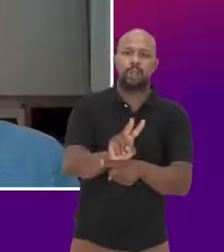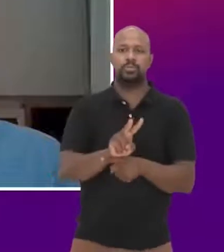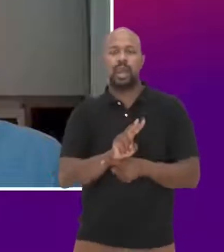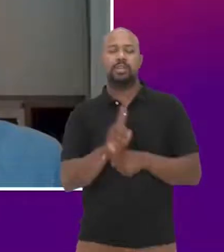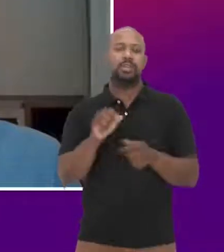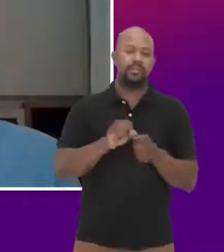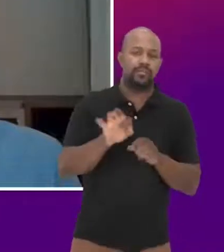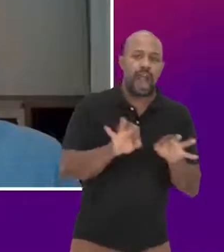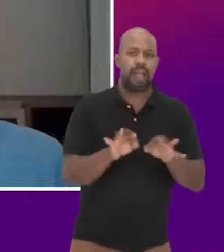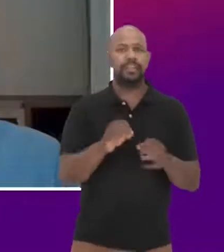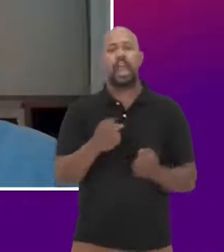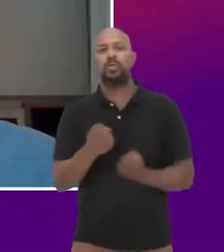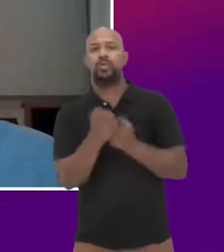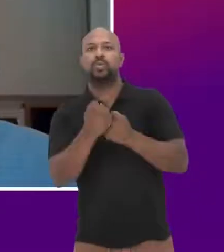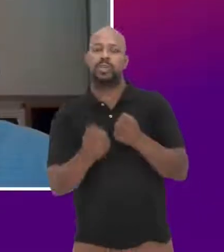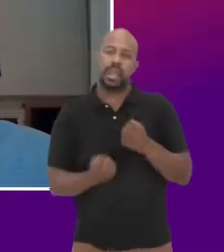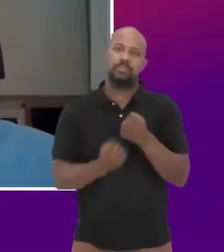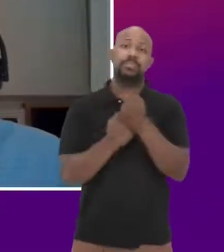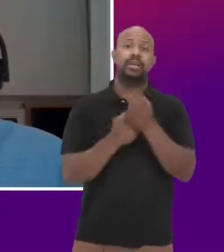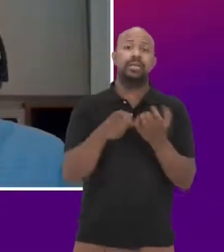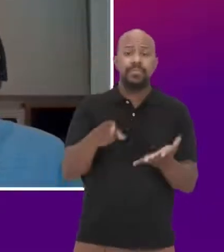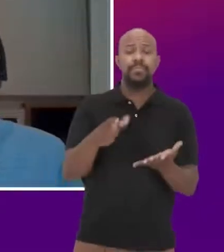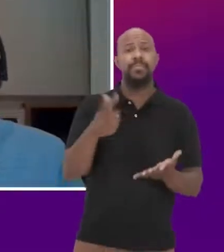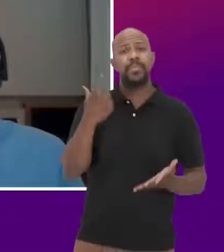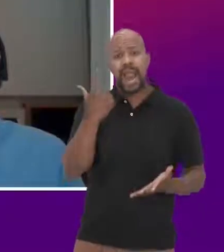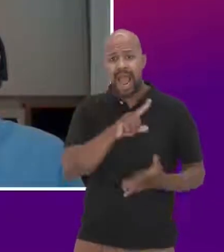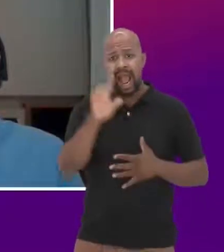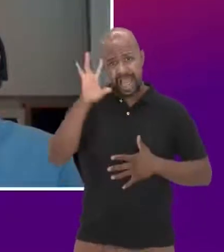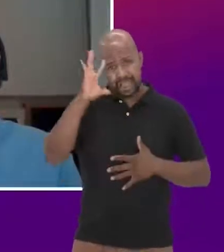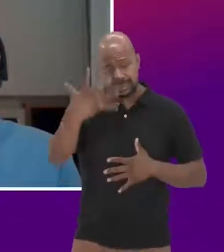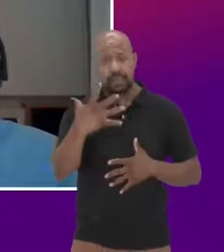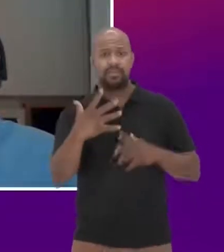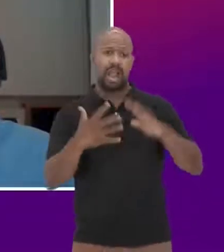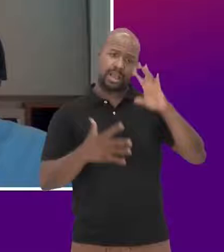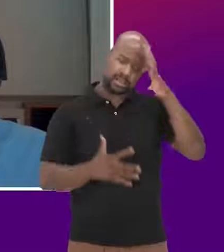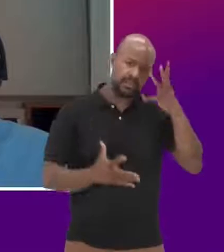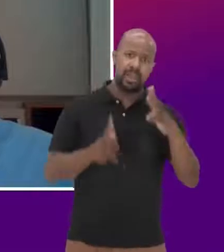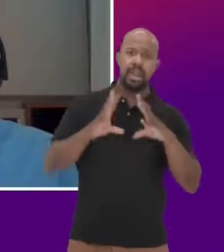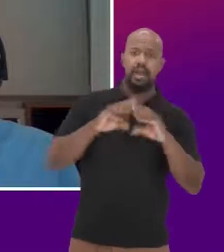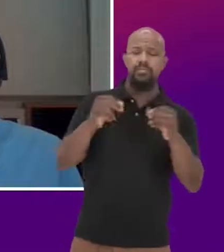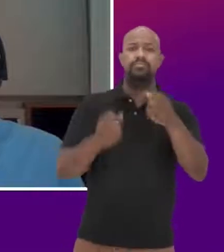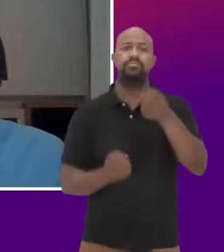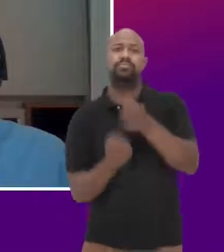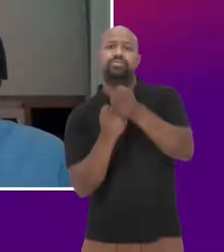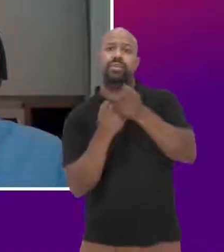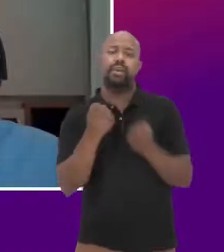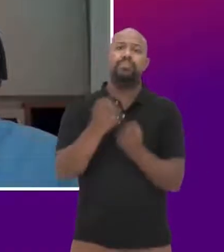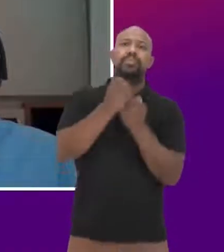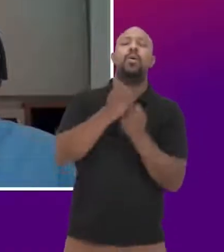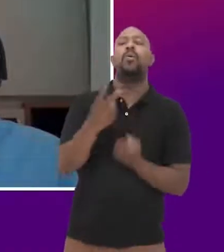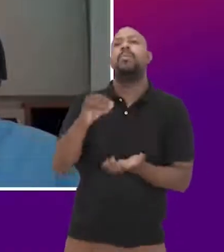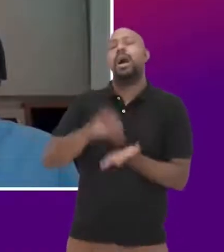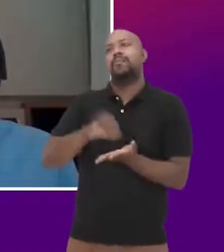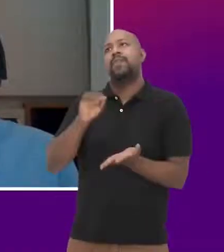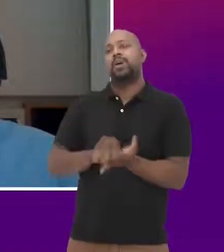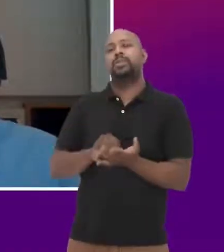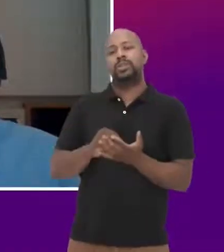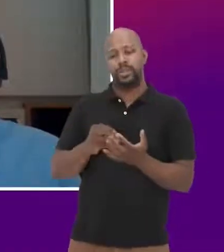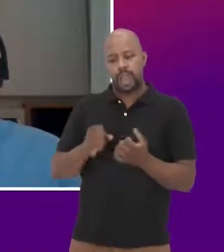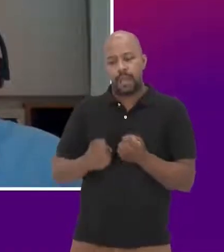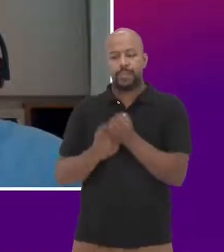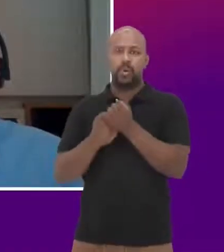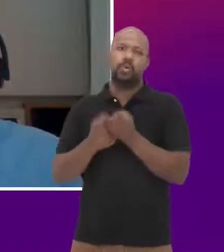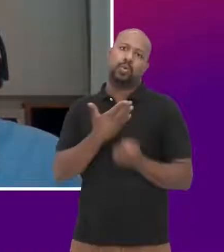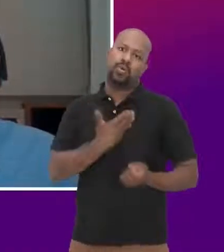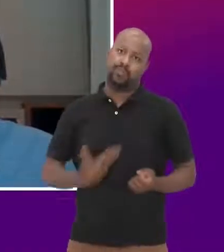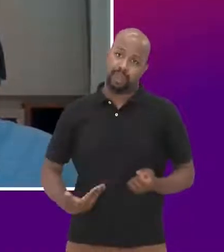que faz, o que ajuda, para tapar os buracos ou de uma ineficiência do Estado